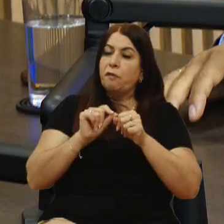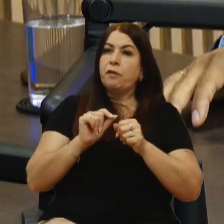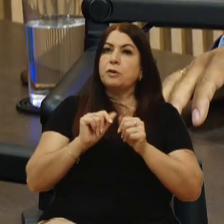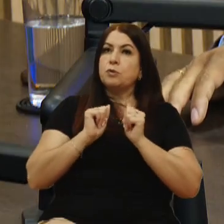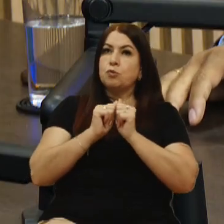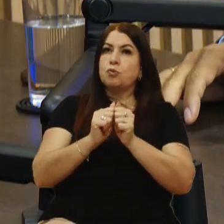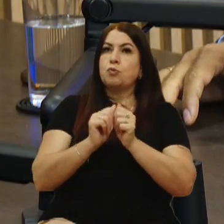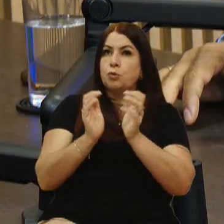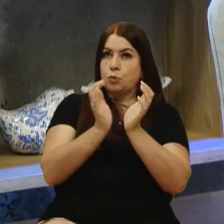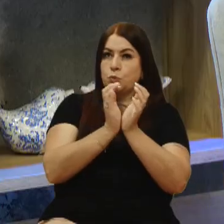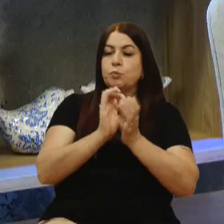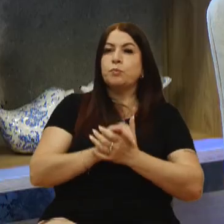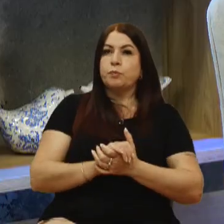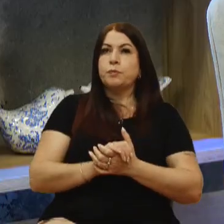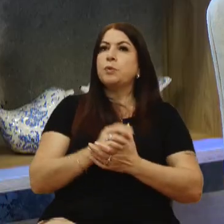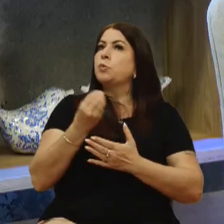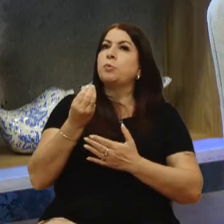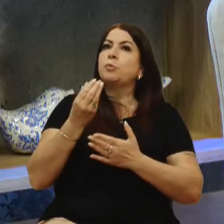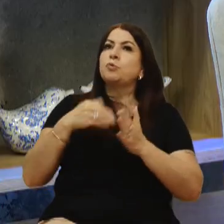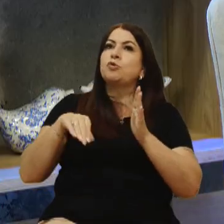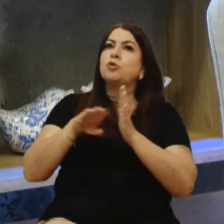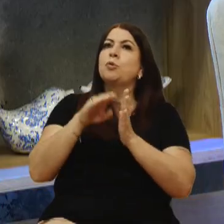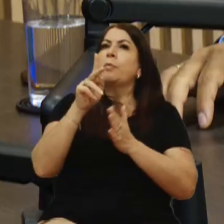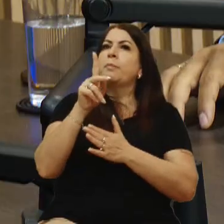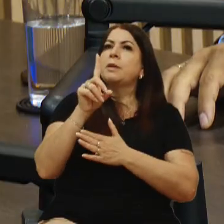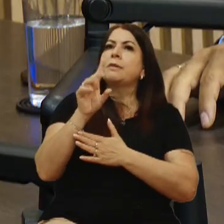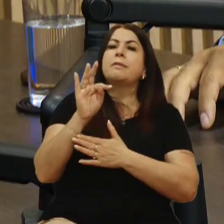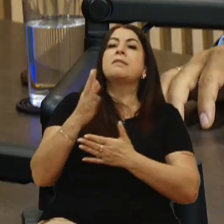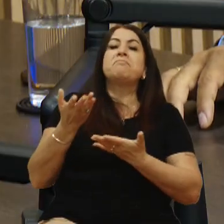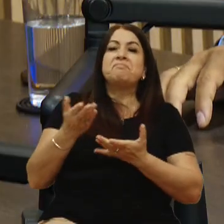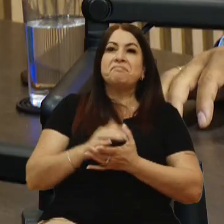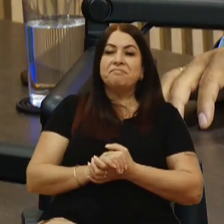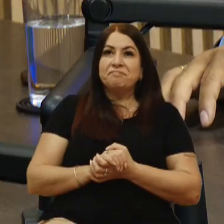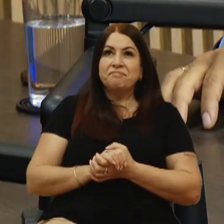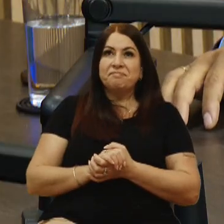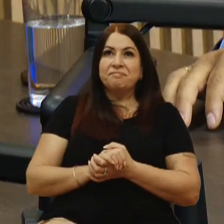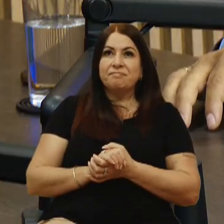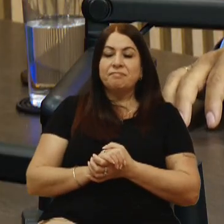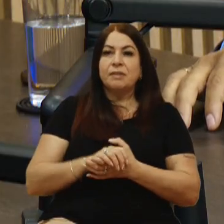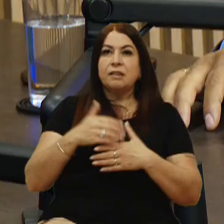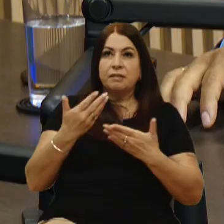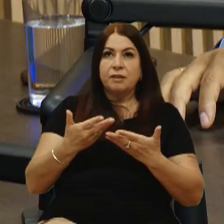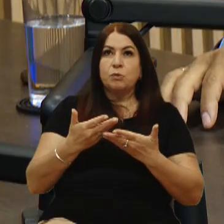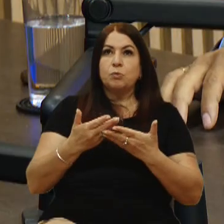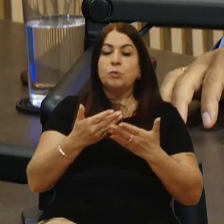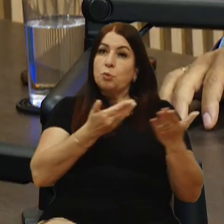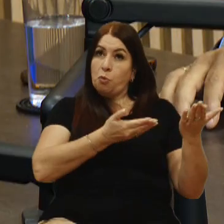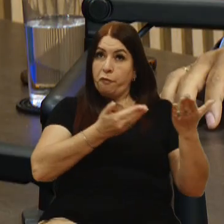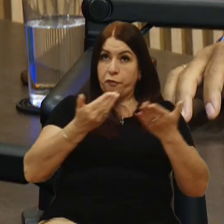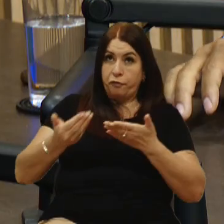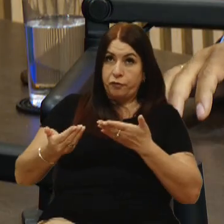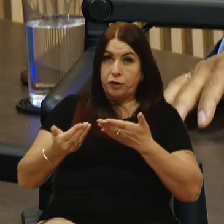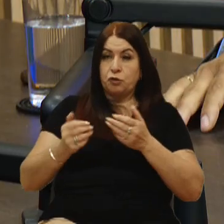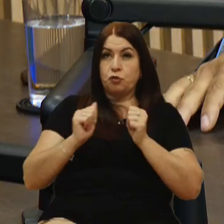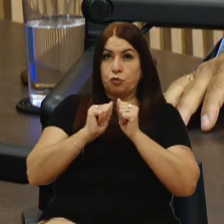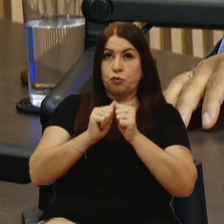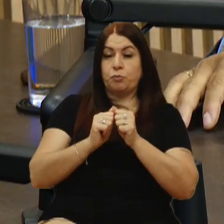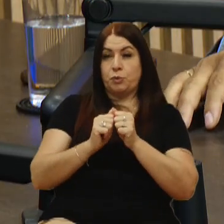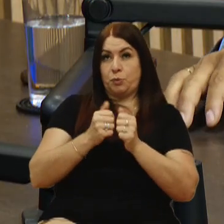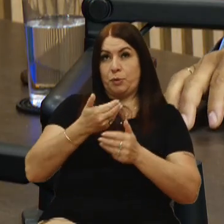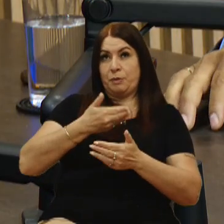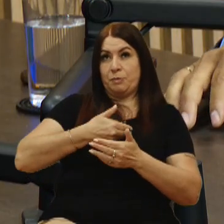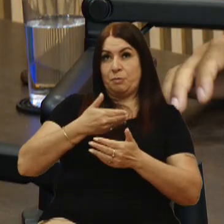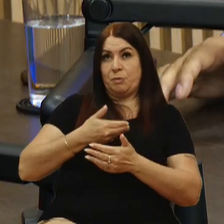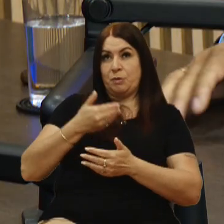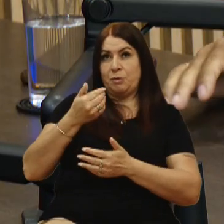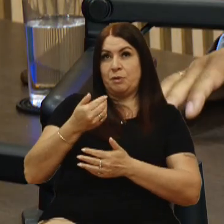junto à categoria. E como o senhor chegou ao PDT, vereador? Então, a gente recebeu um convite, né, através do meu grande amigo